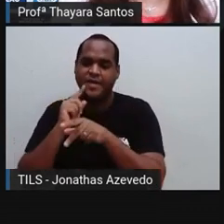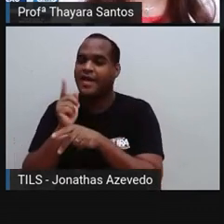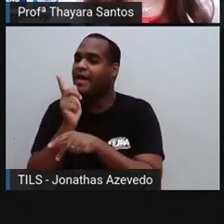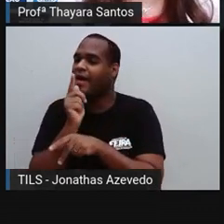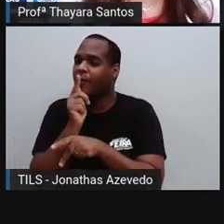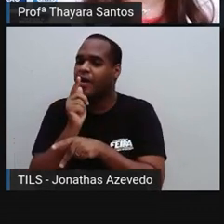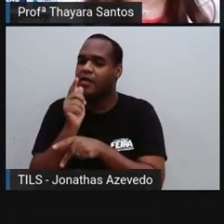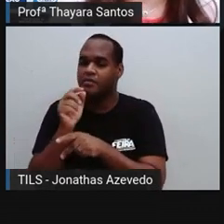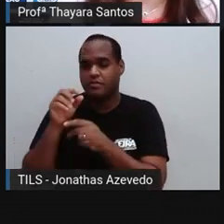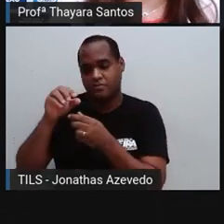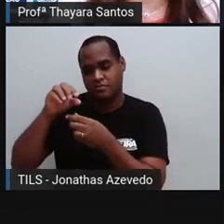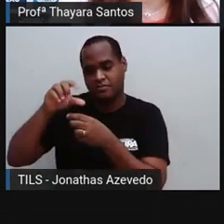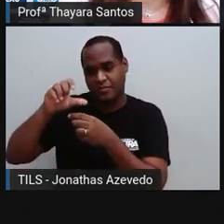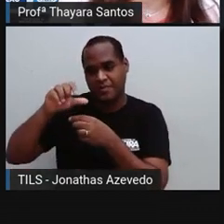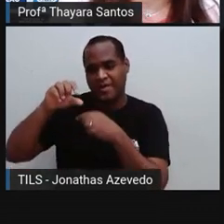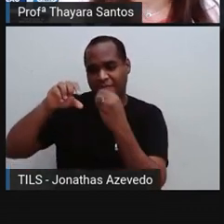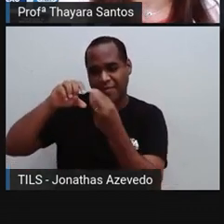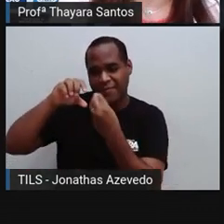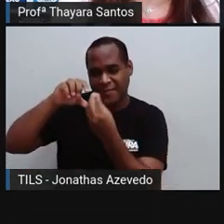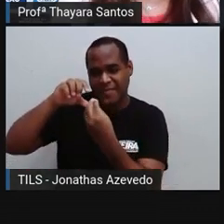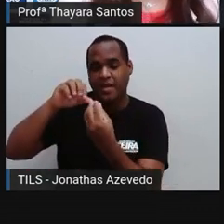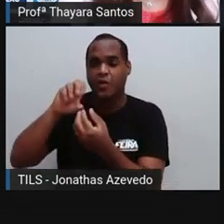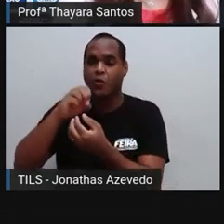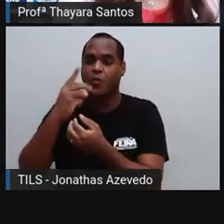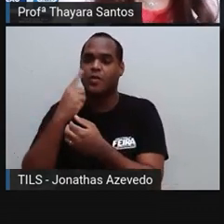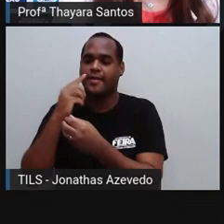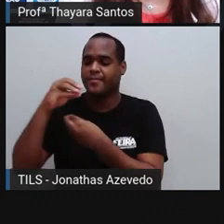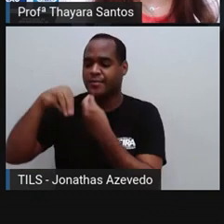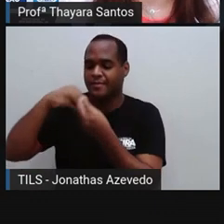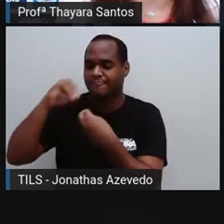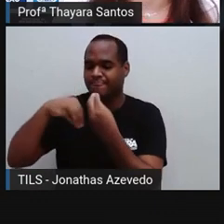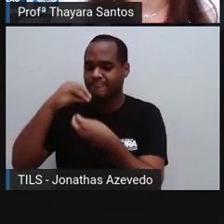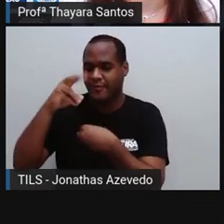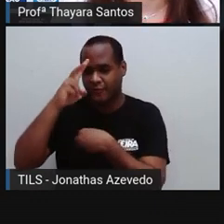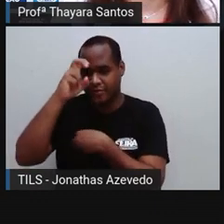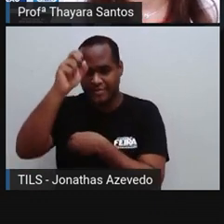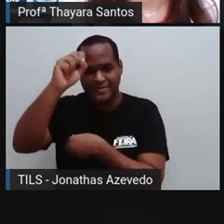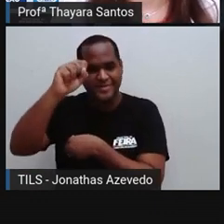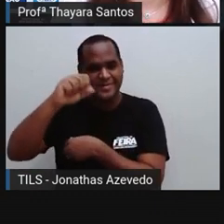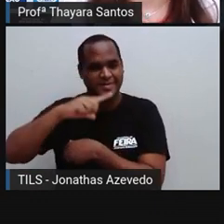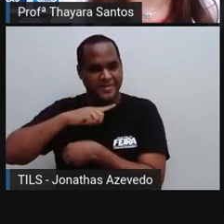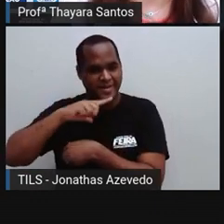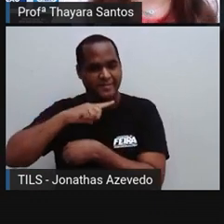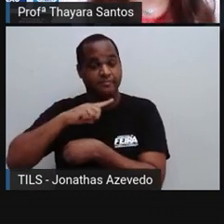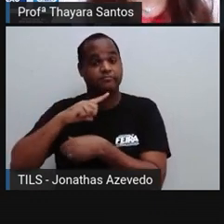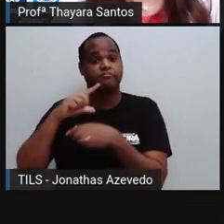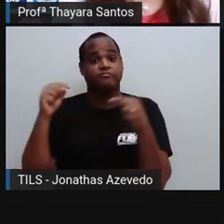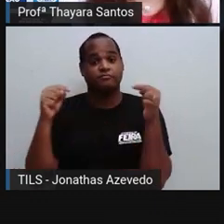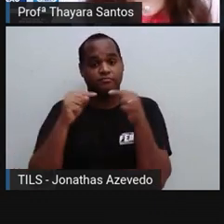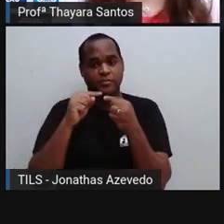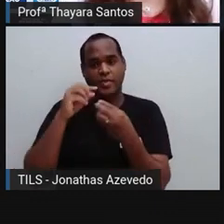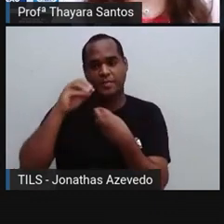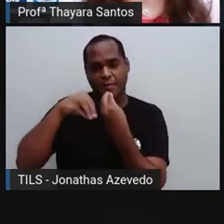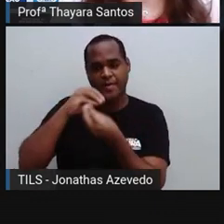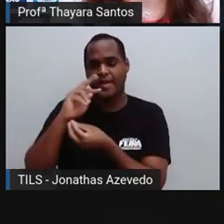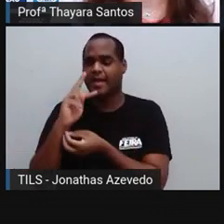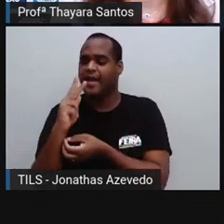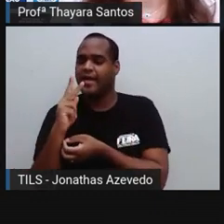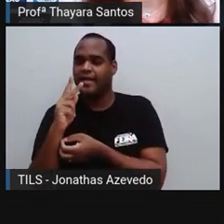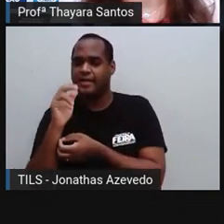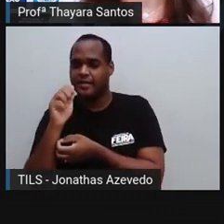água ou misturada com outras substâncias para aumentar a quantidade ali daquela droga. Inclusive, eles misturam com haxixe, por